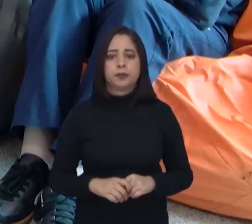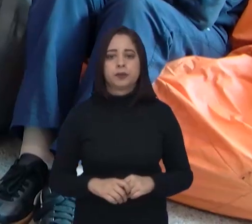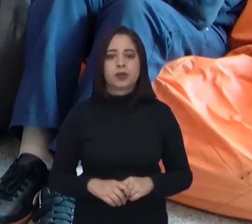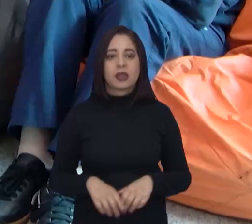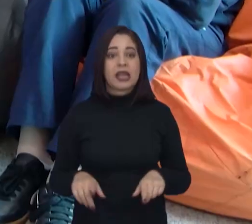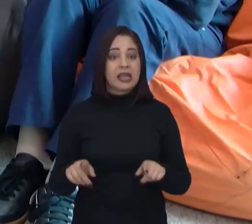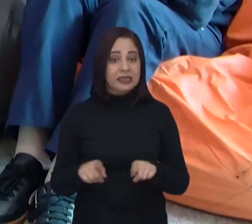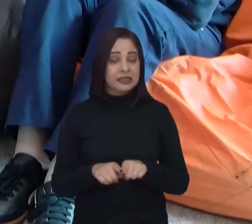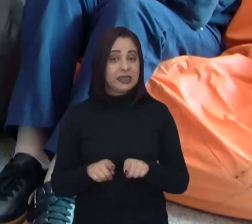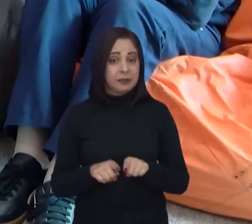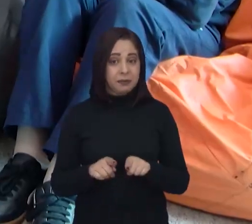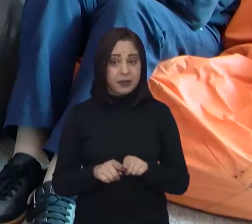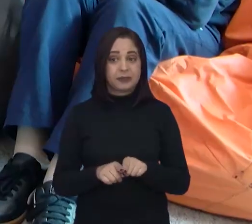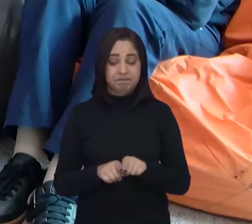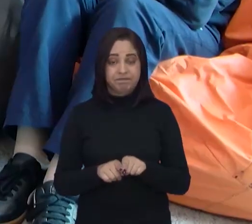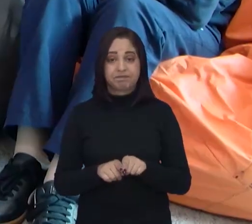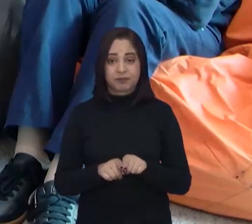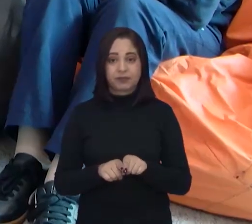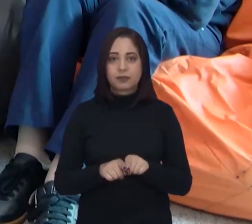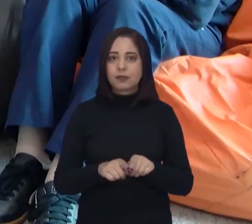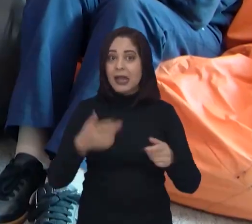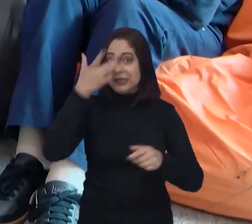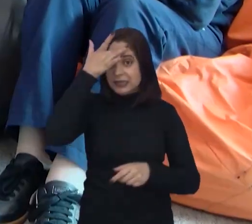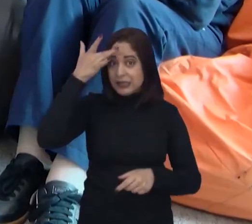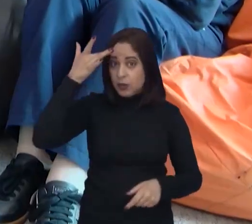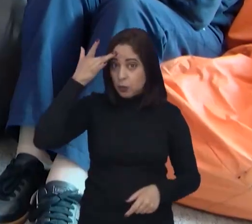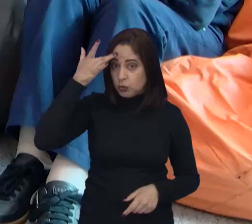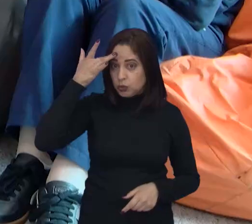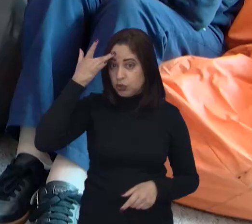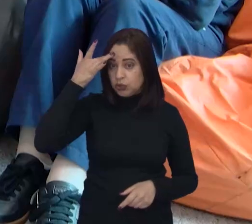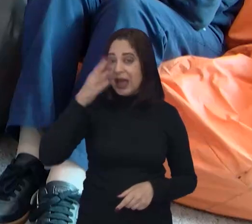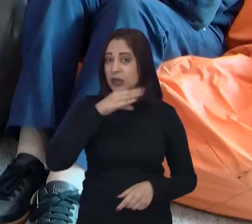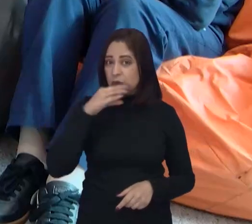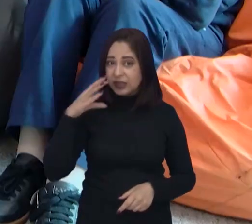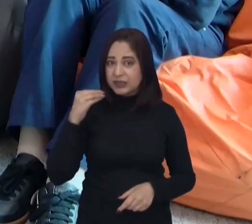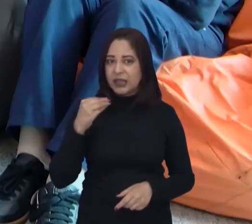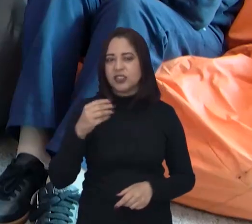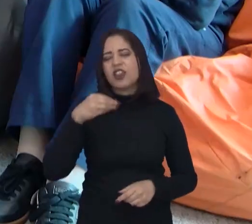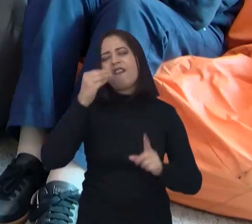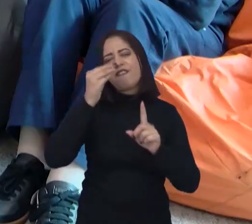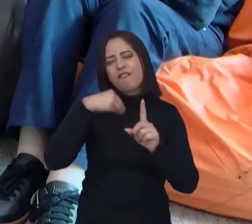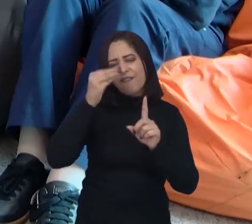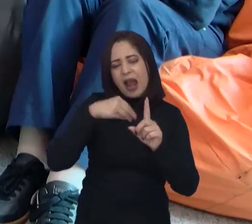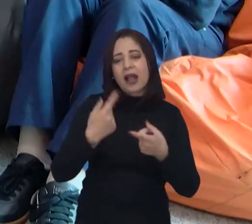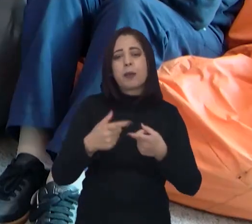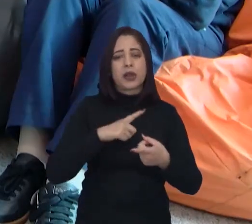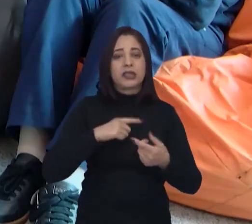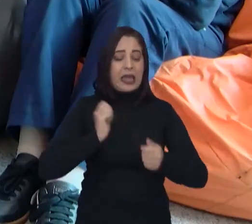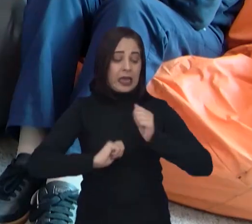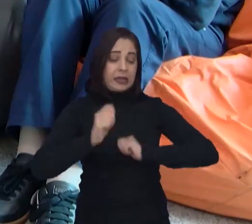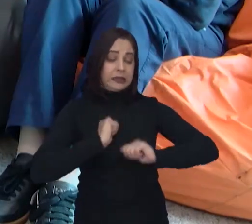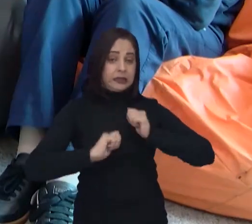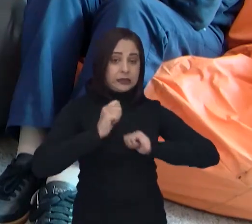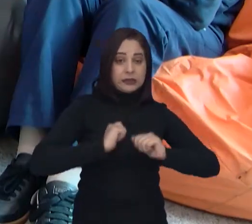fase onde, em ambos sentidos, né, a saúde mental de vocês é bem frágil, né? Tem a questão da ansiedade, tem a questão, todos os sentimentos à